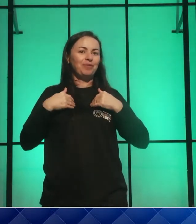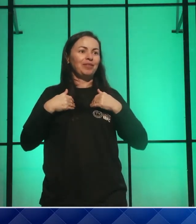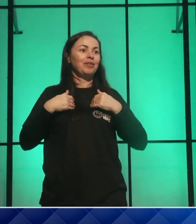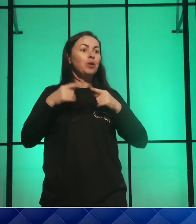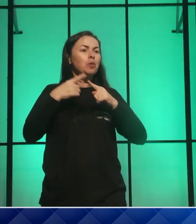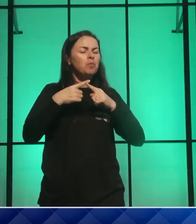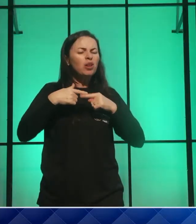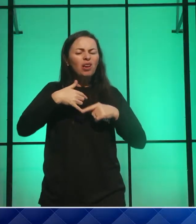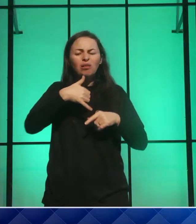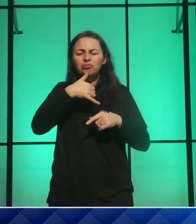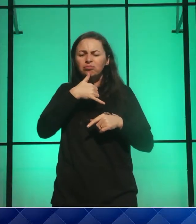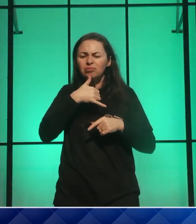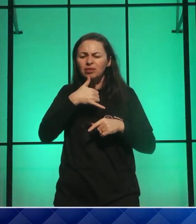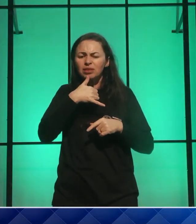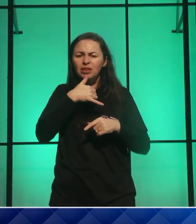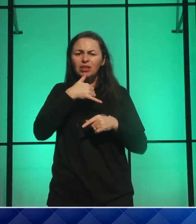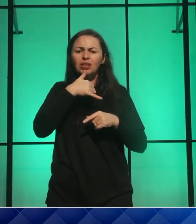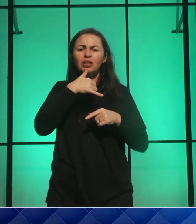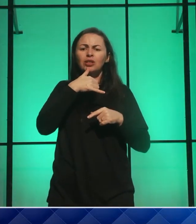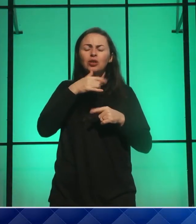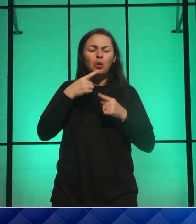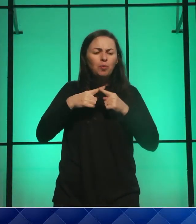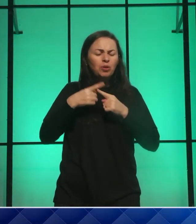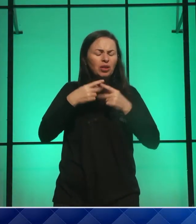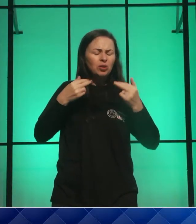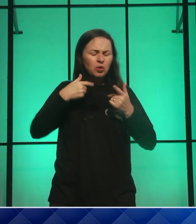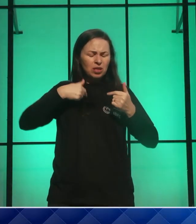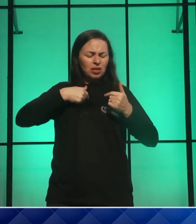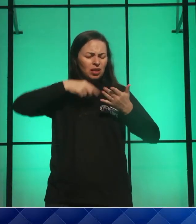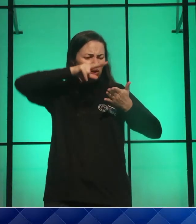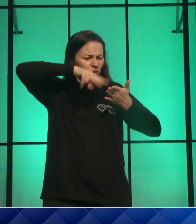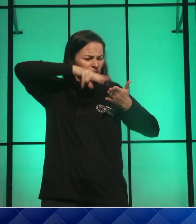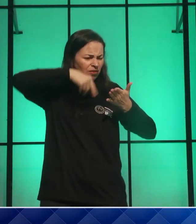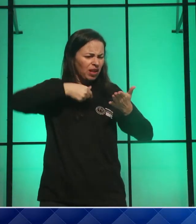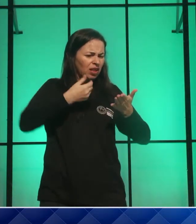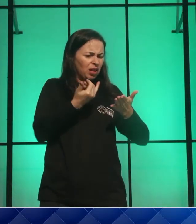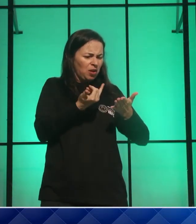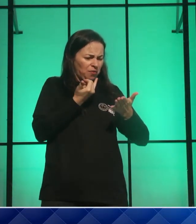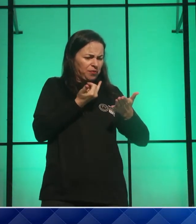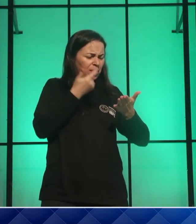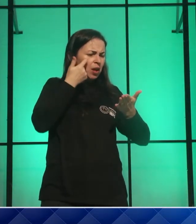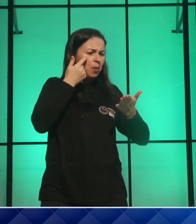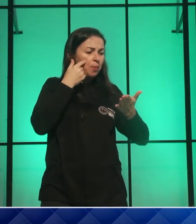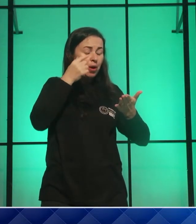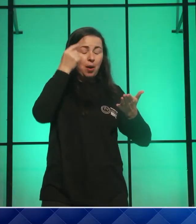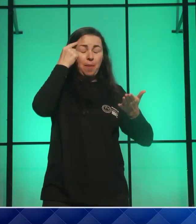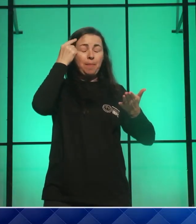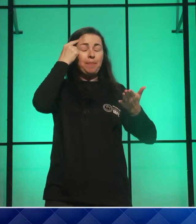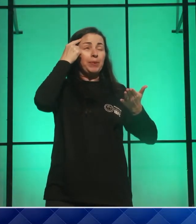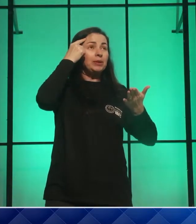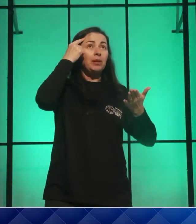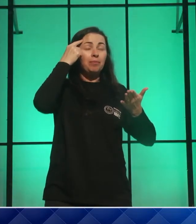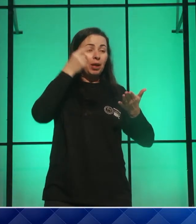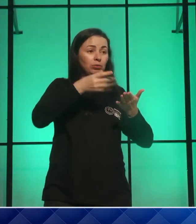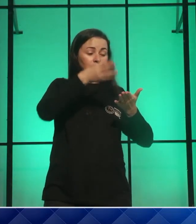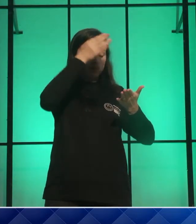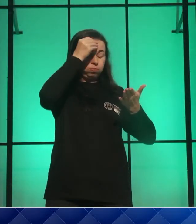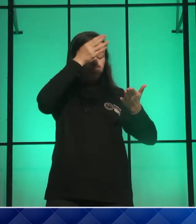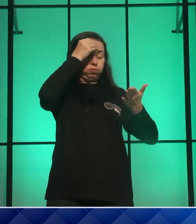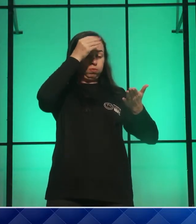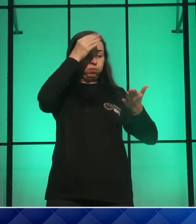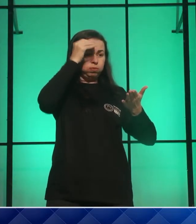estava desanimado, frustrado diante da realidade que os meus olhos, os meus ouvidos, a minha mente estava sendo alimentado com um